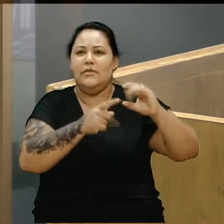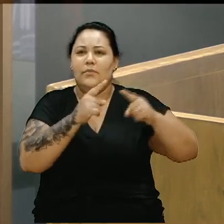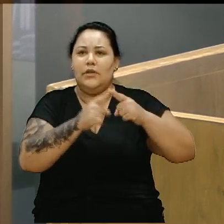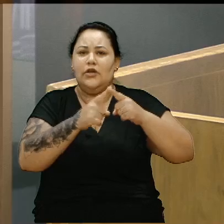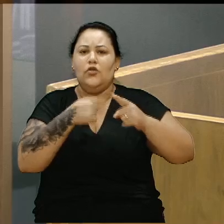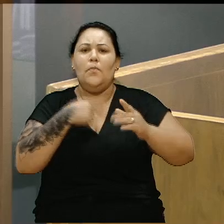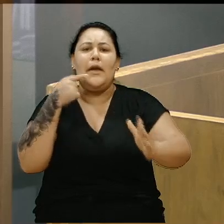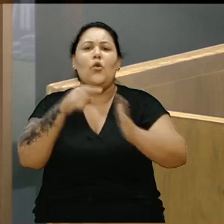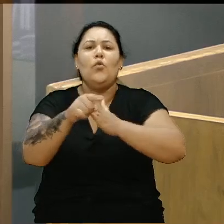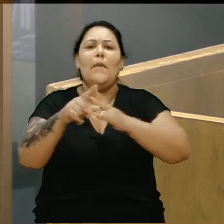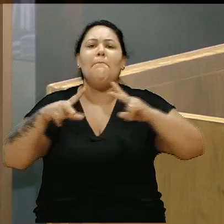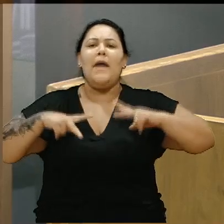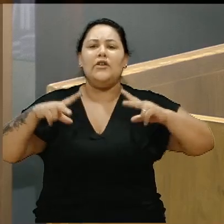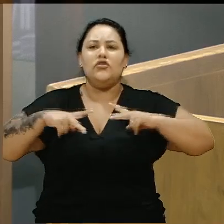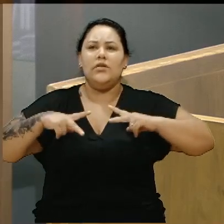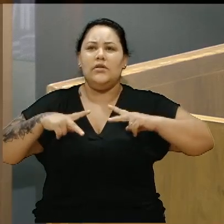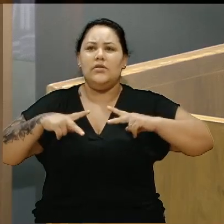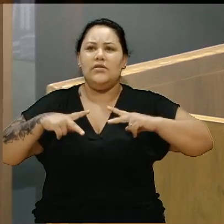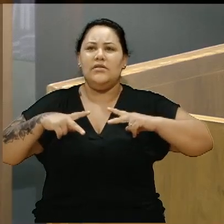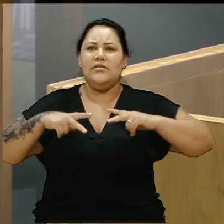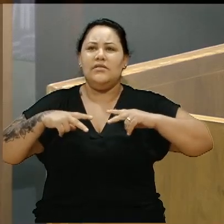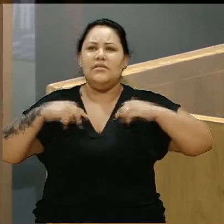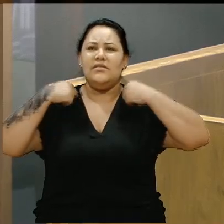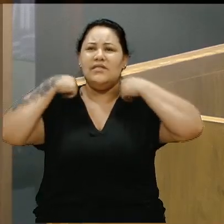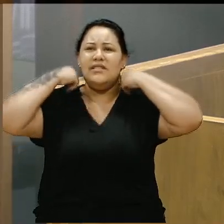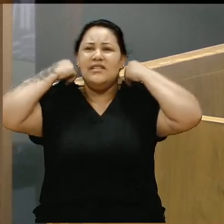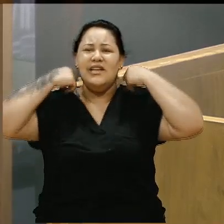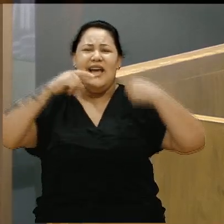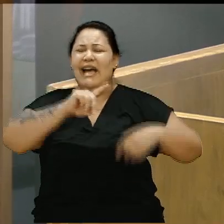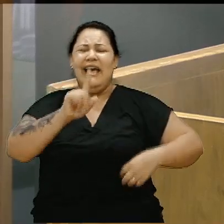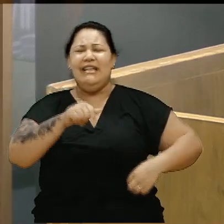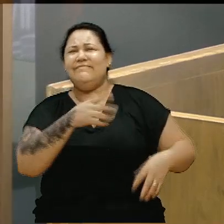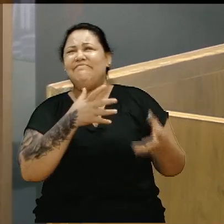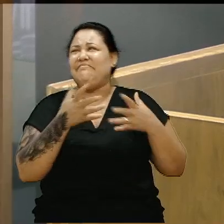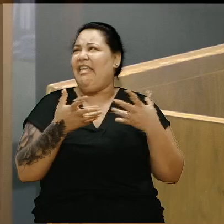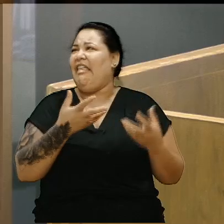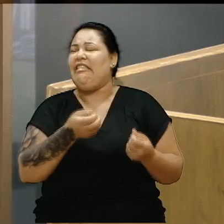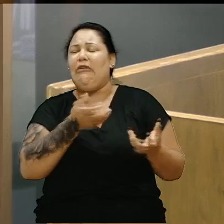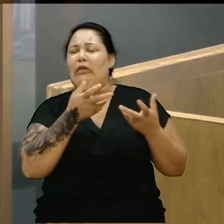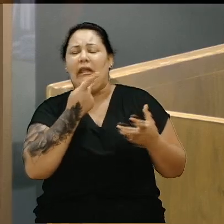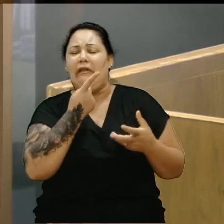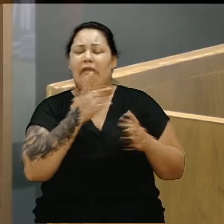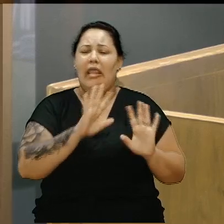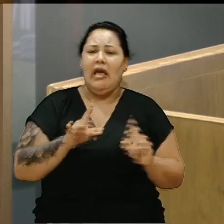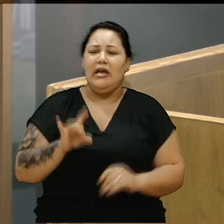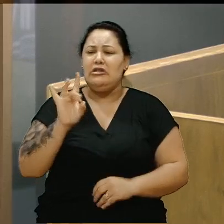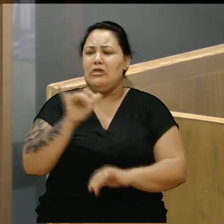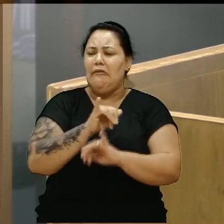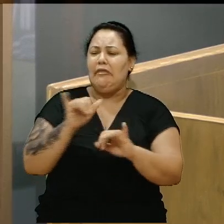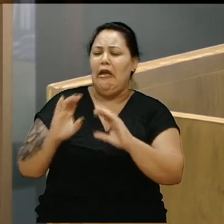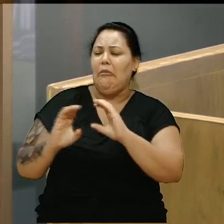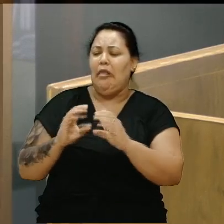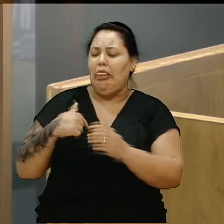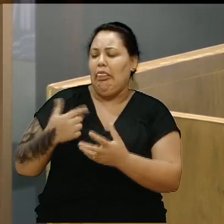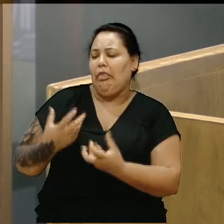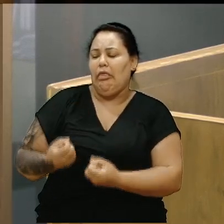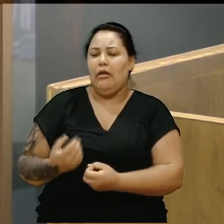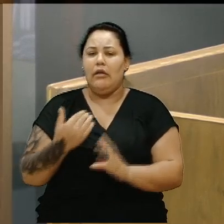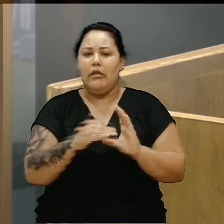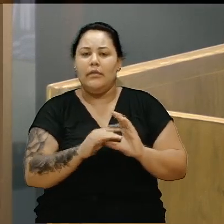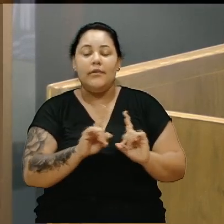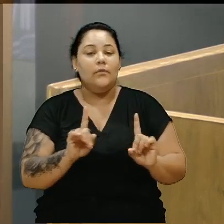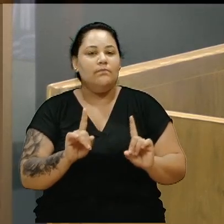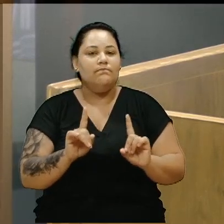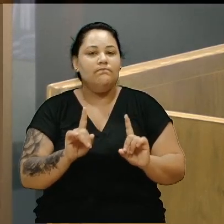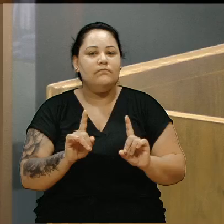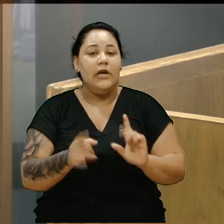questiona pessoalmente, ela diz, não foi bem isso que eu quis falar, eu só repassei a comunicação que eu recebi. Então, mas antes de